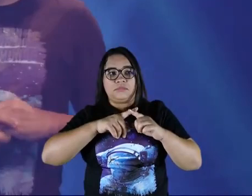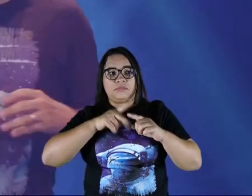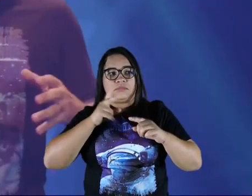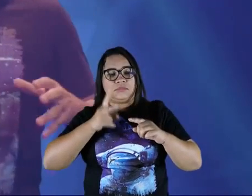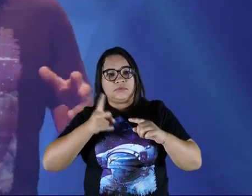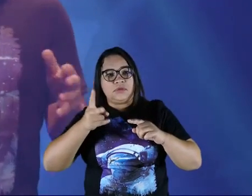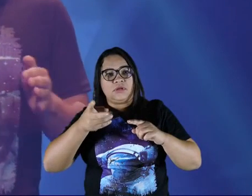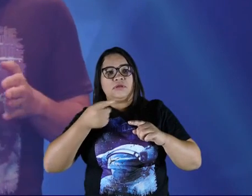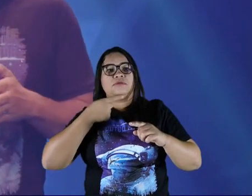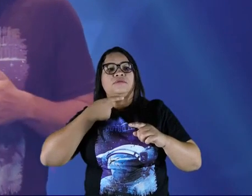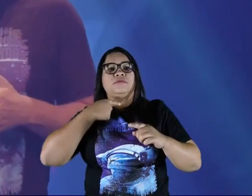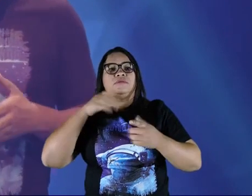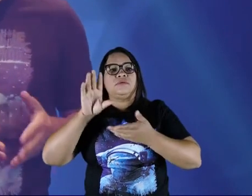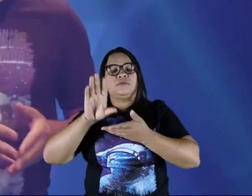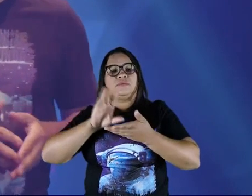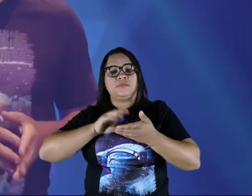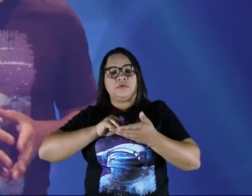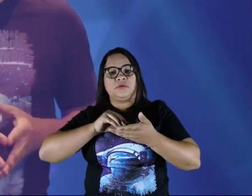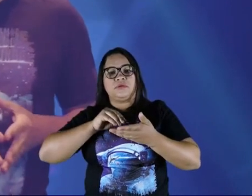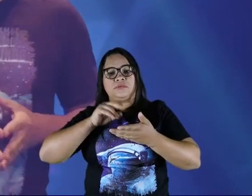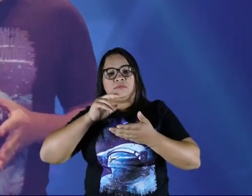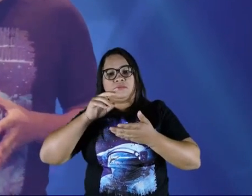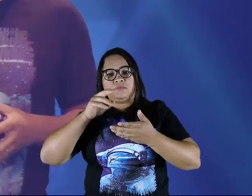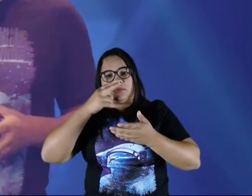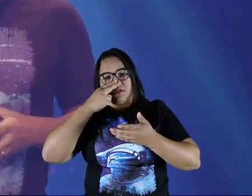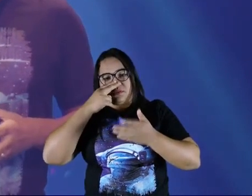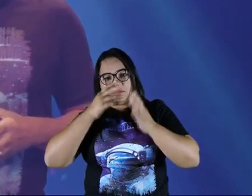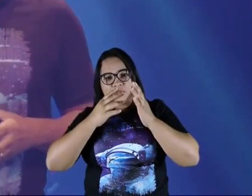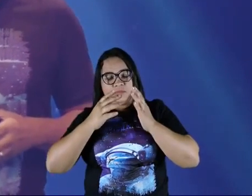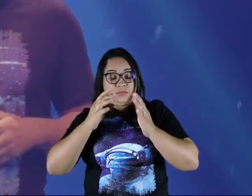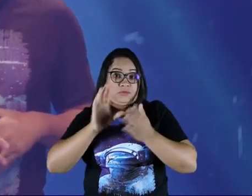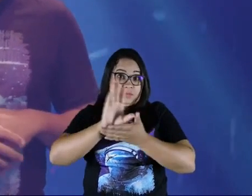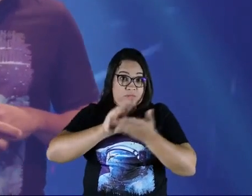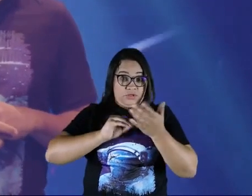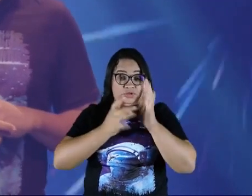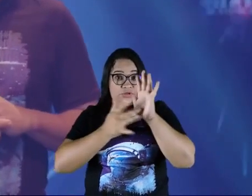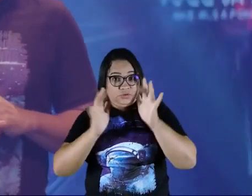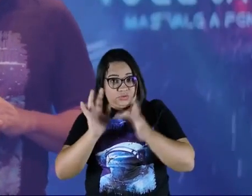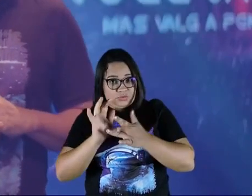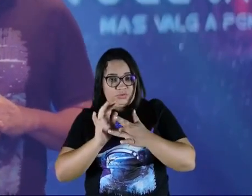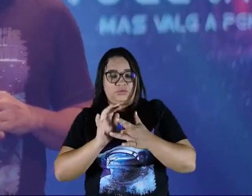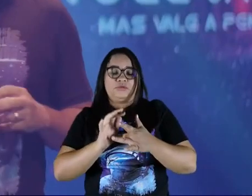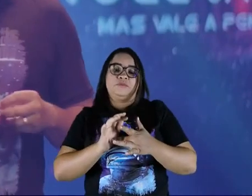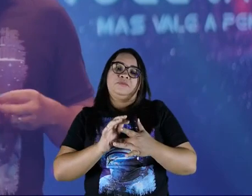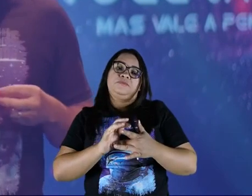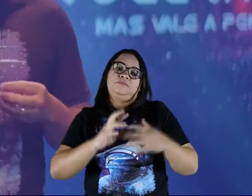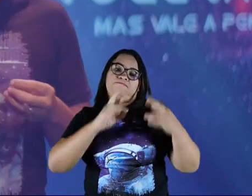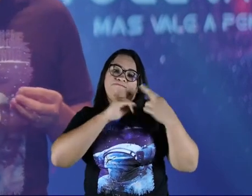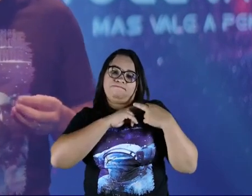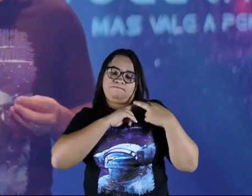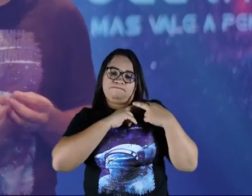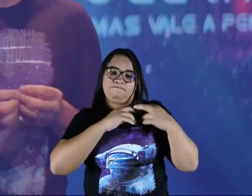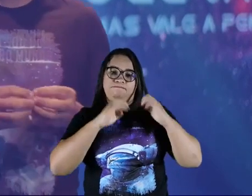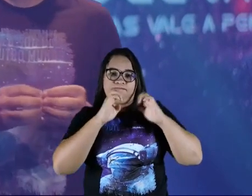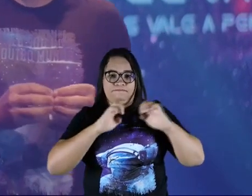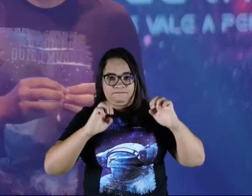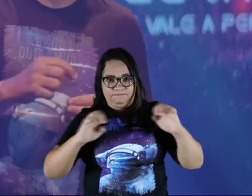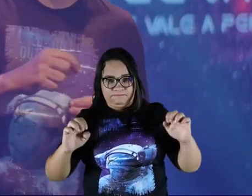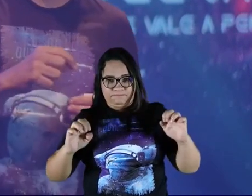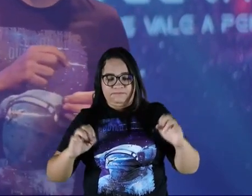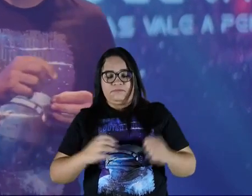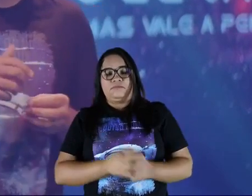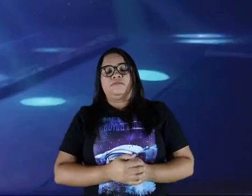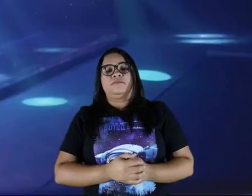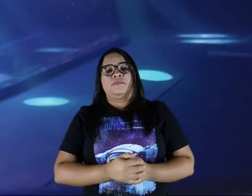exemplo de Cristo ao advogar a liberdade de consciência como parte integral de sua missão evangélica. À medida em que o papel da Igreja